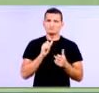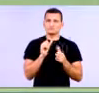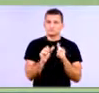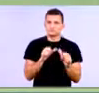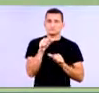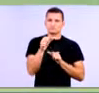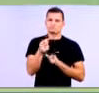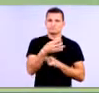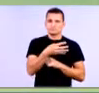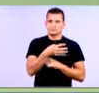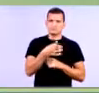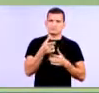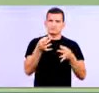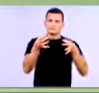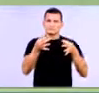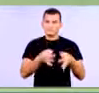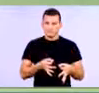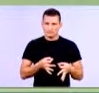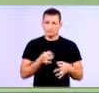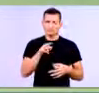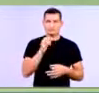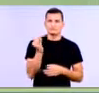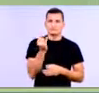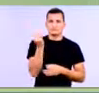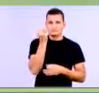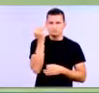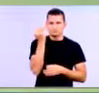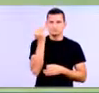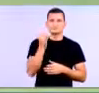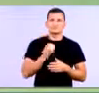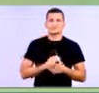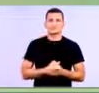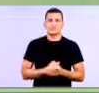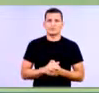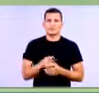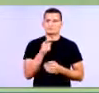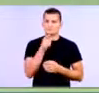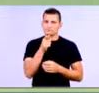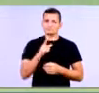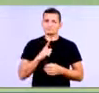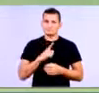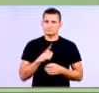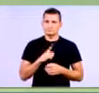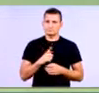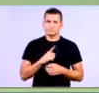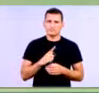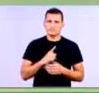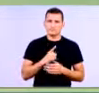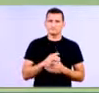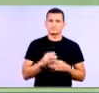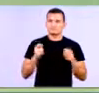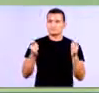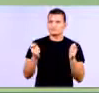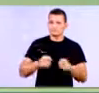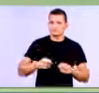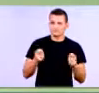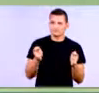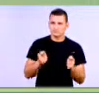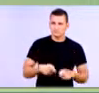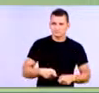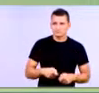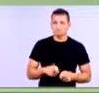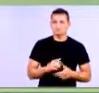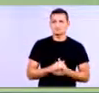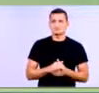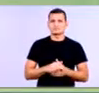atualizada e correta, que é importante mais do que nunca, você tem uma grande possibilidade